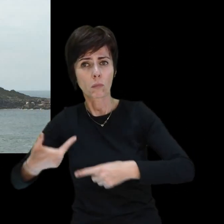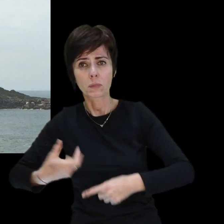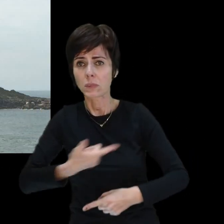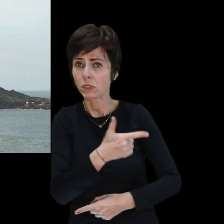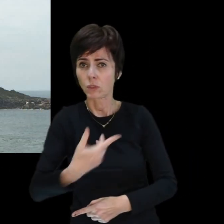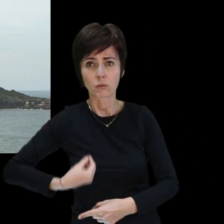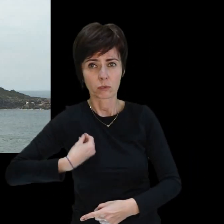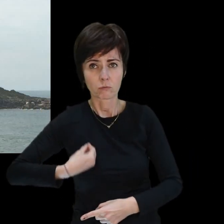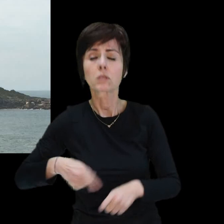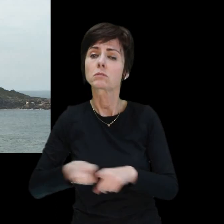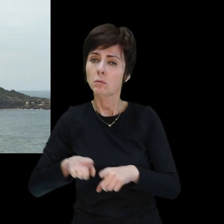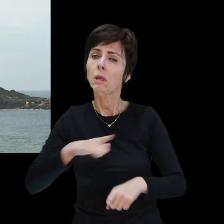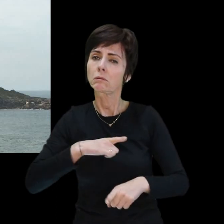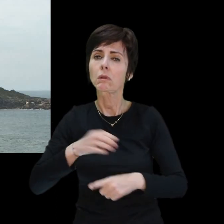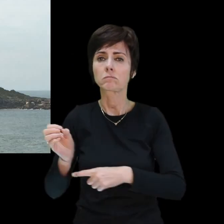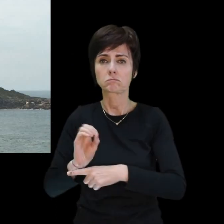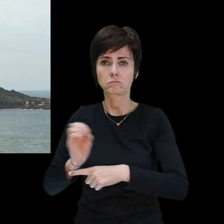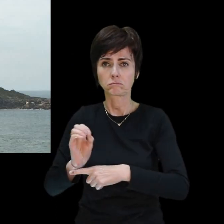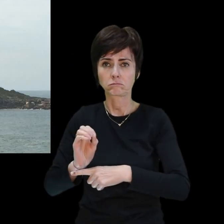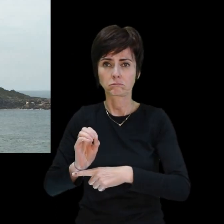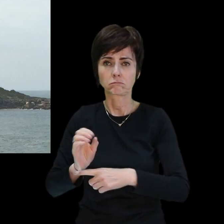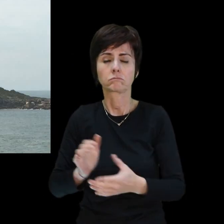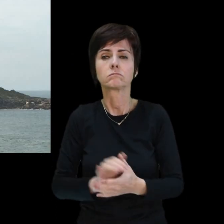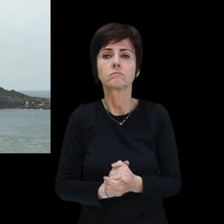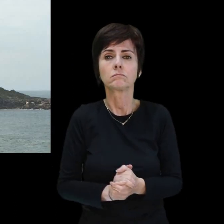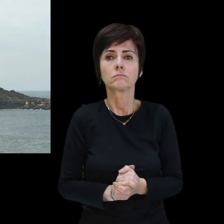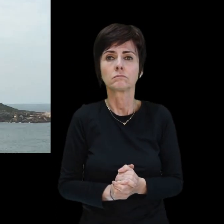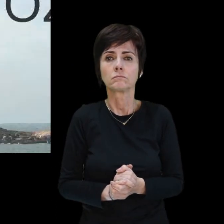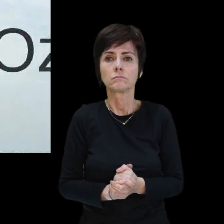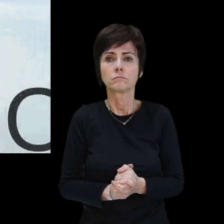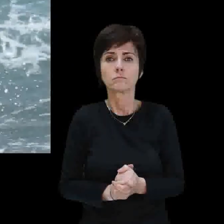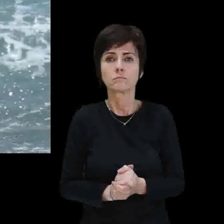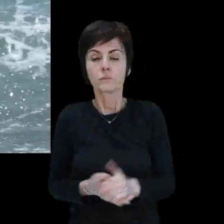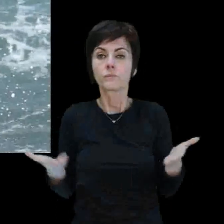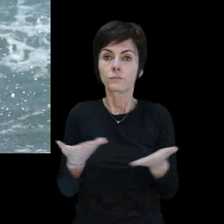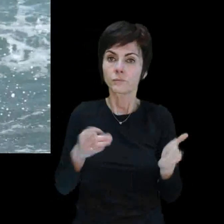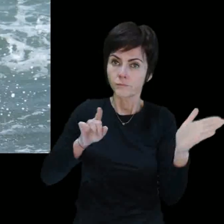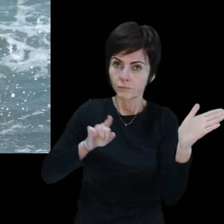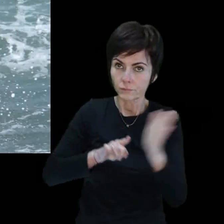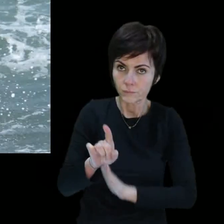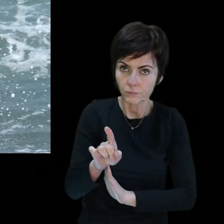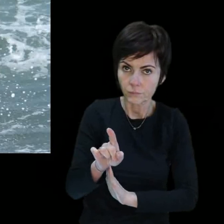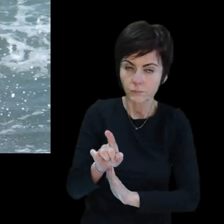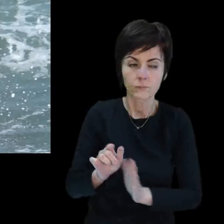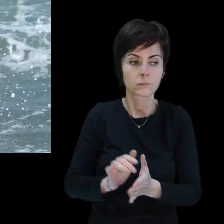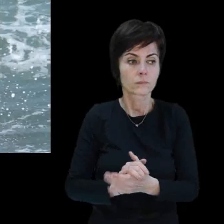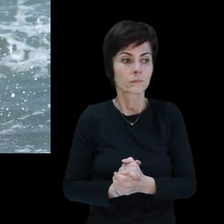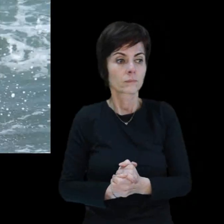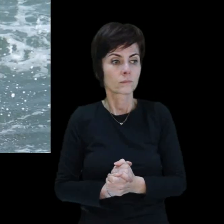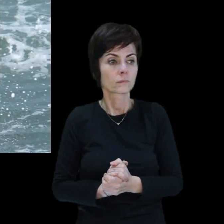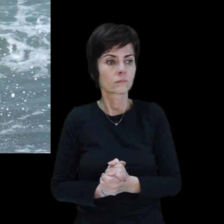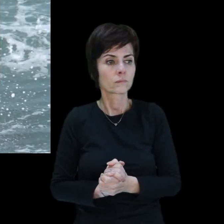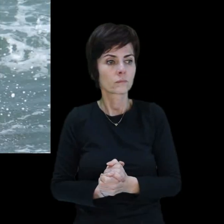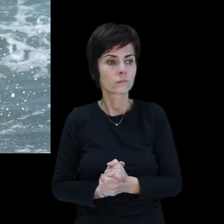de elementos não vivos, né, que compõem os minerais. Com relação a esse